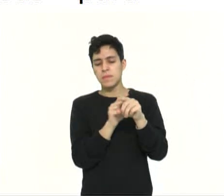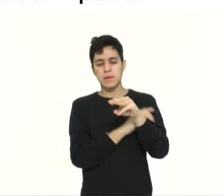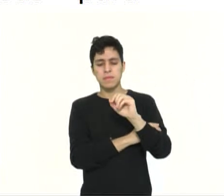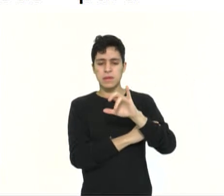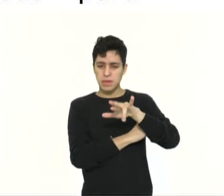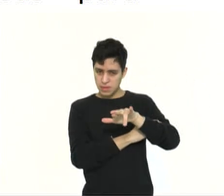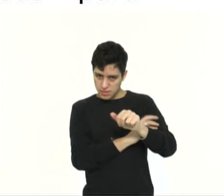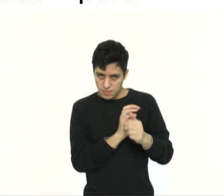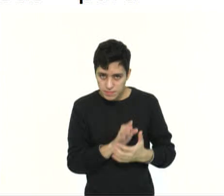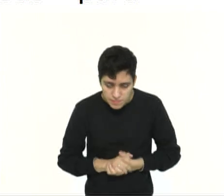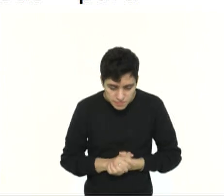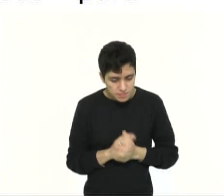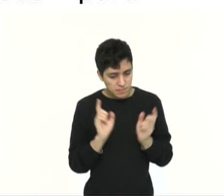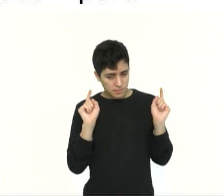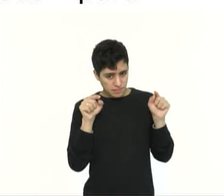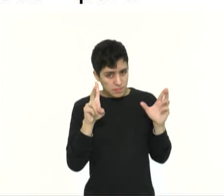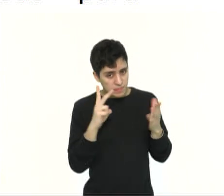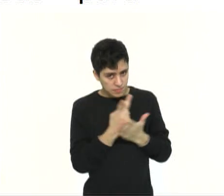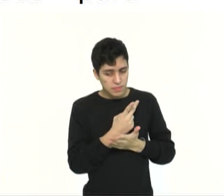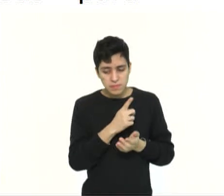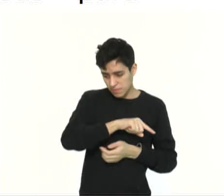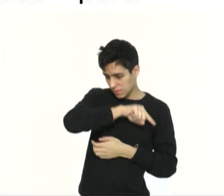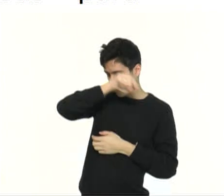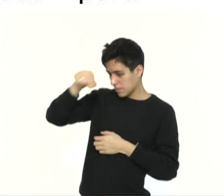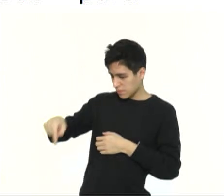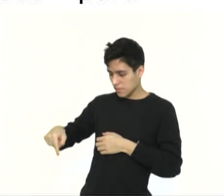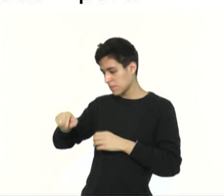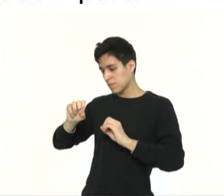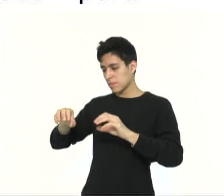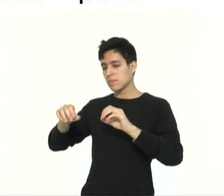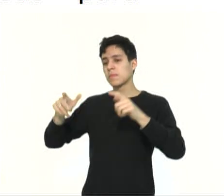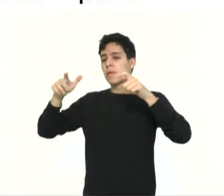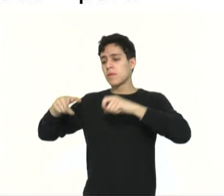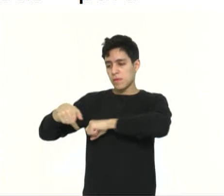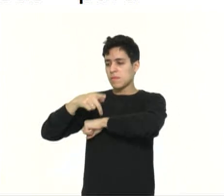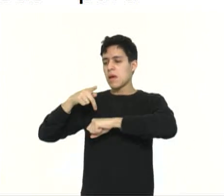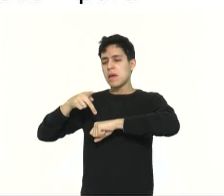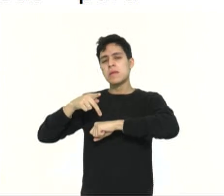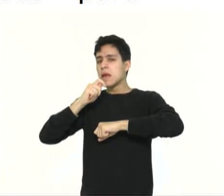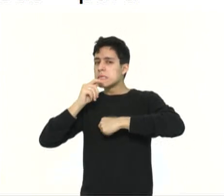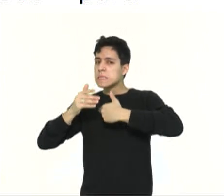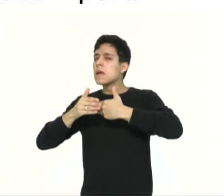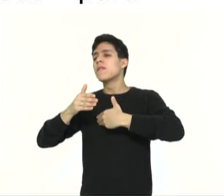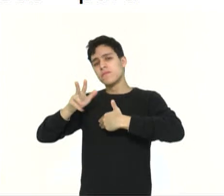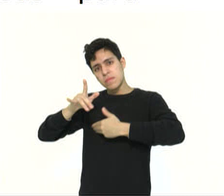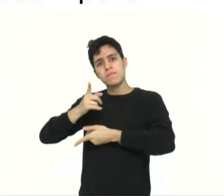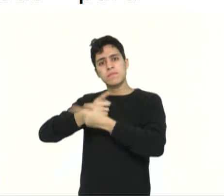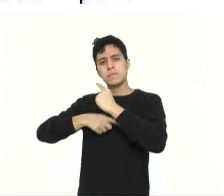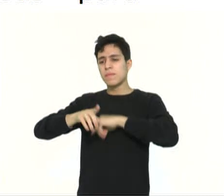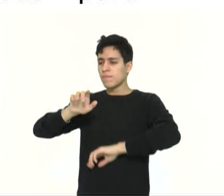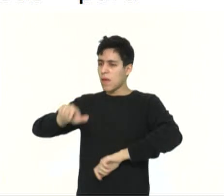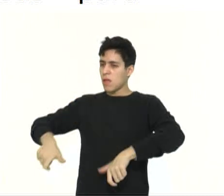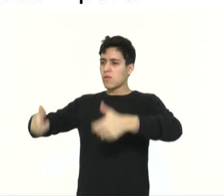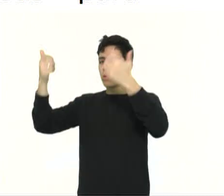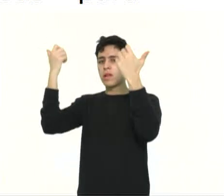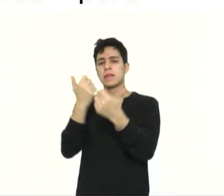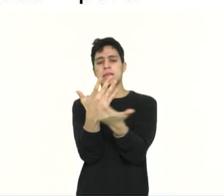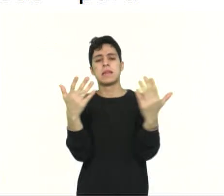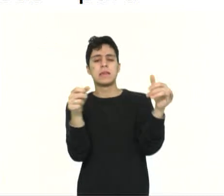em 2018 vão tomar como garantido? Venha descobrir o que o futuro reserva para os adultos de